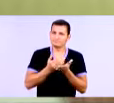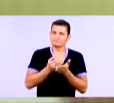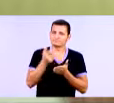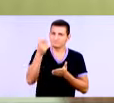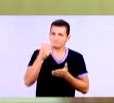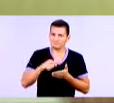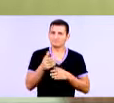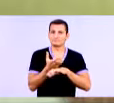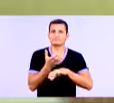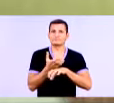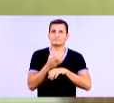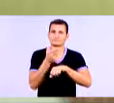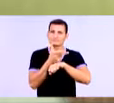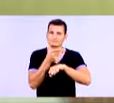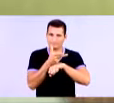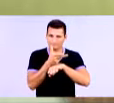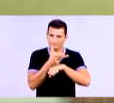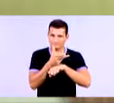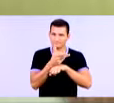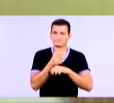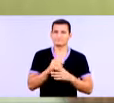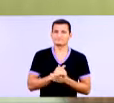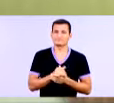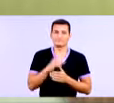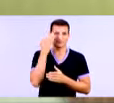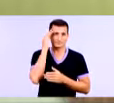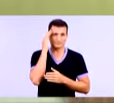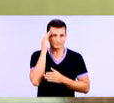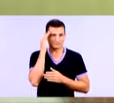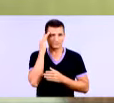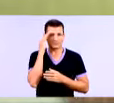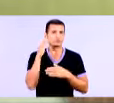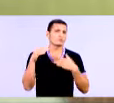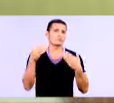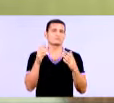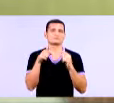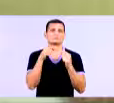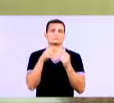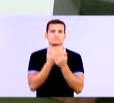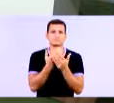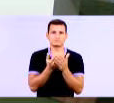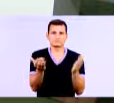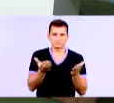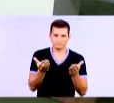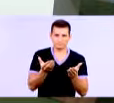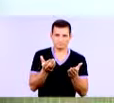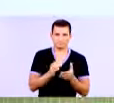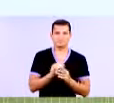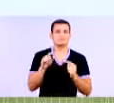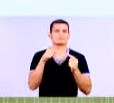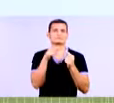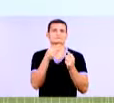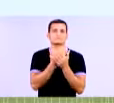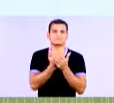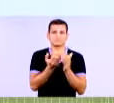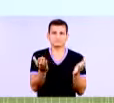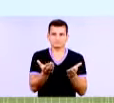disciplina de recursos multimídias. Agora vamos entender qual que é o objetivo da aula de hoje. Então vamos lá, vamos para os objetivos da aula de hoje então.